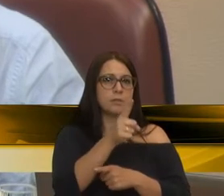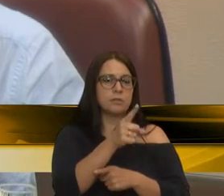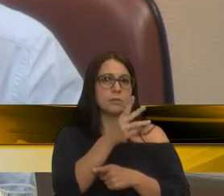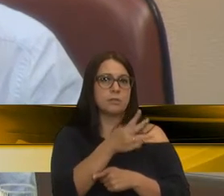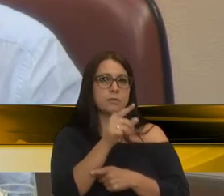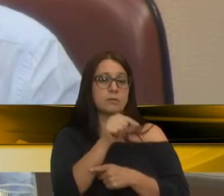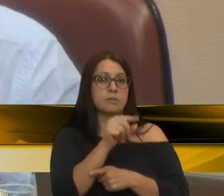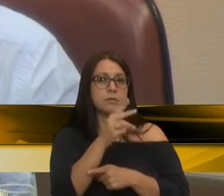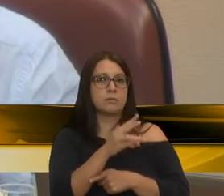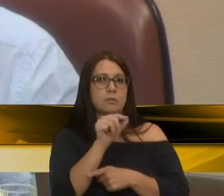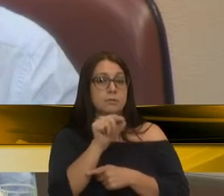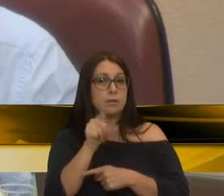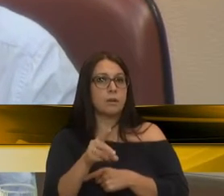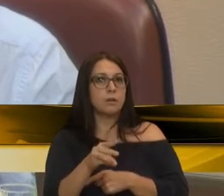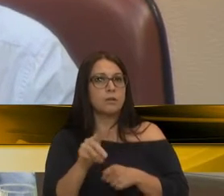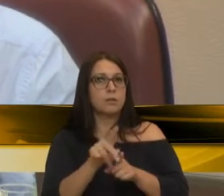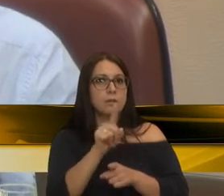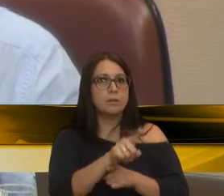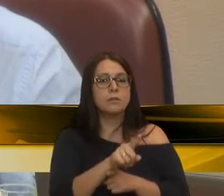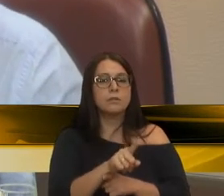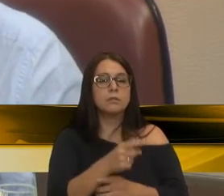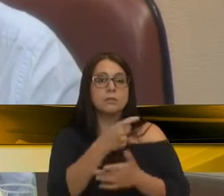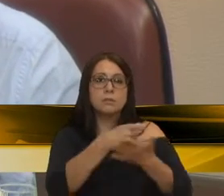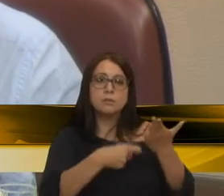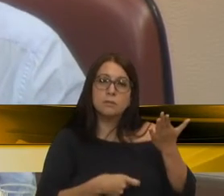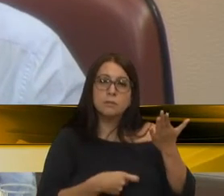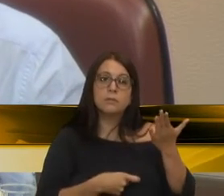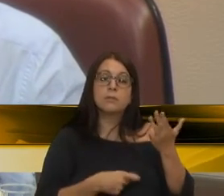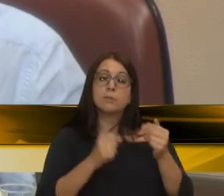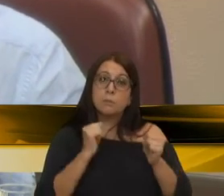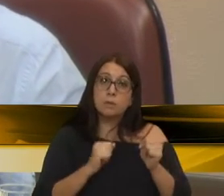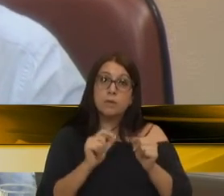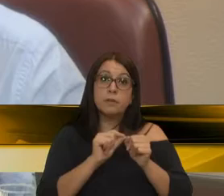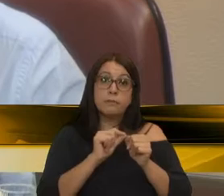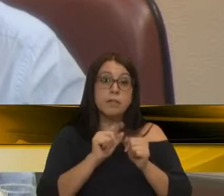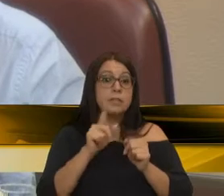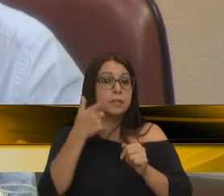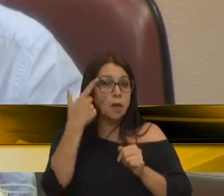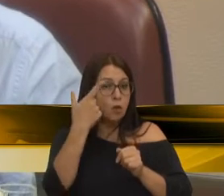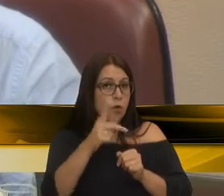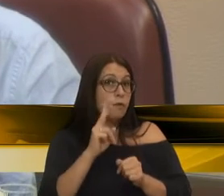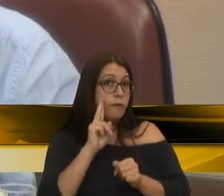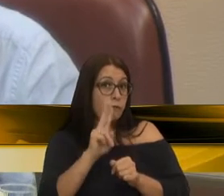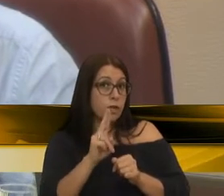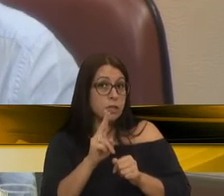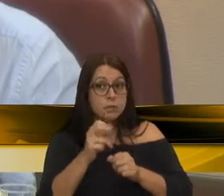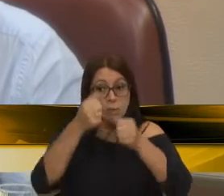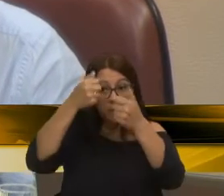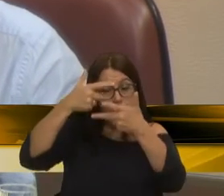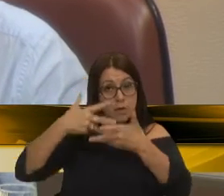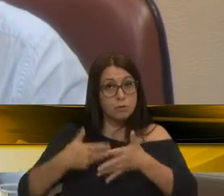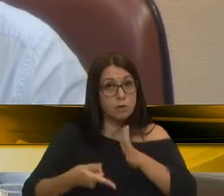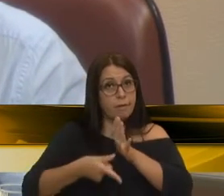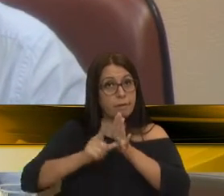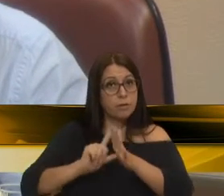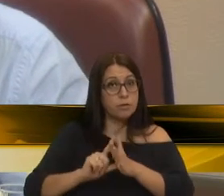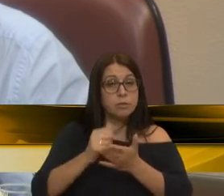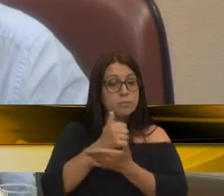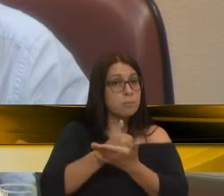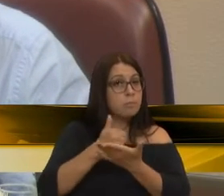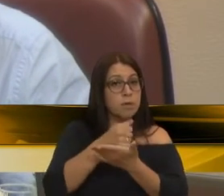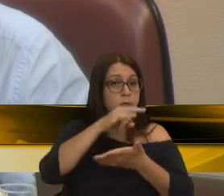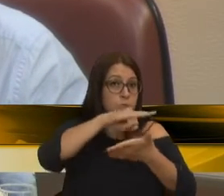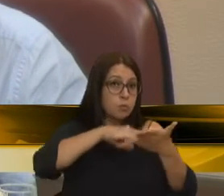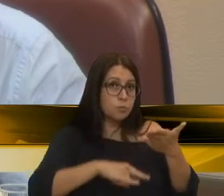3 a tarifa poderá ser a revista mediante prévia justificação embasada em documentos